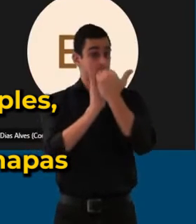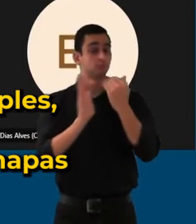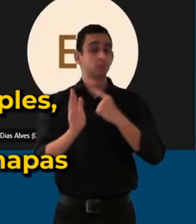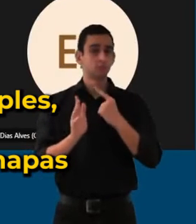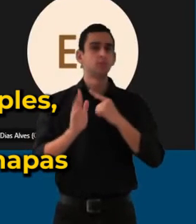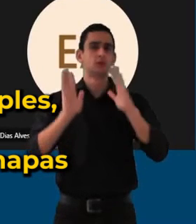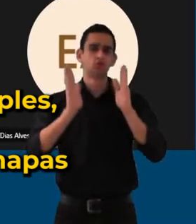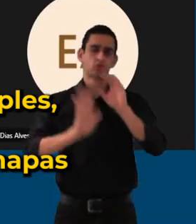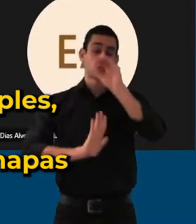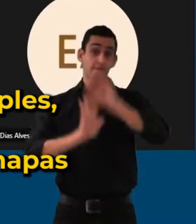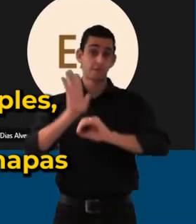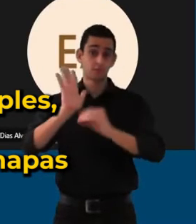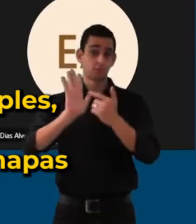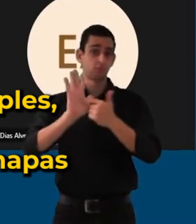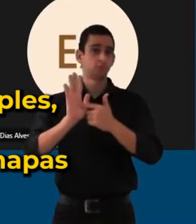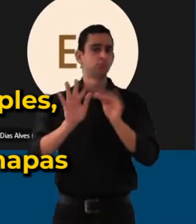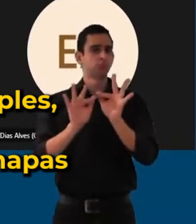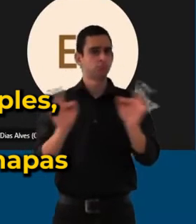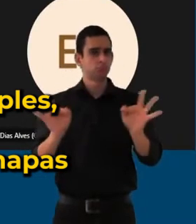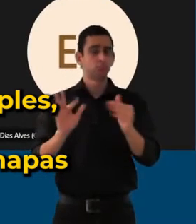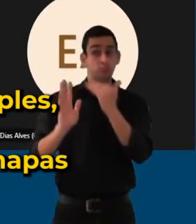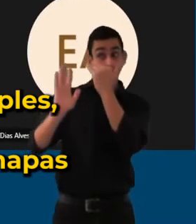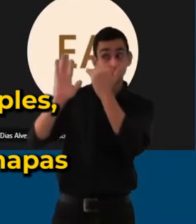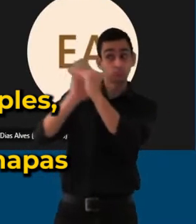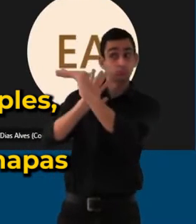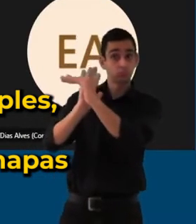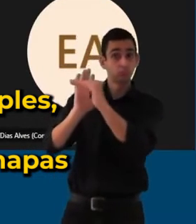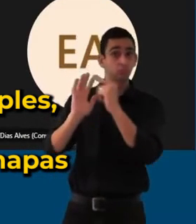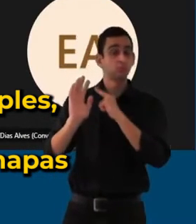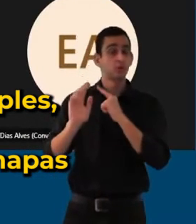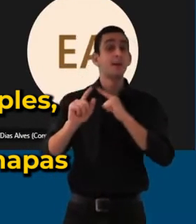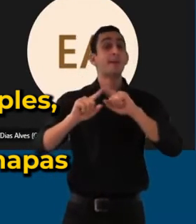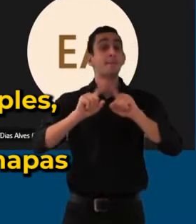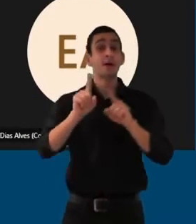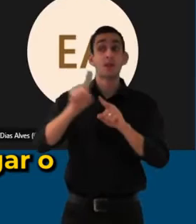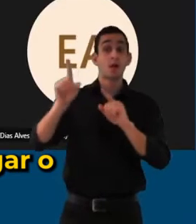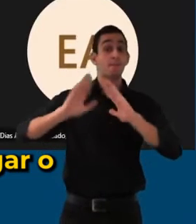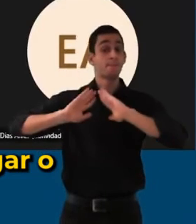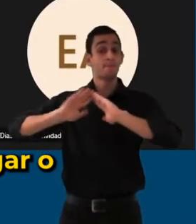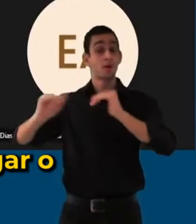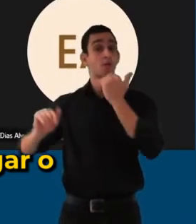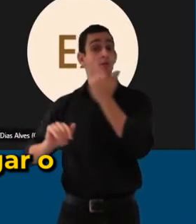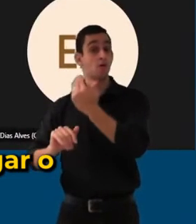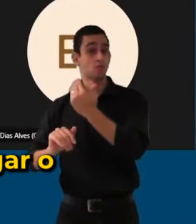ofício simples, informando isso, mas ele está pedindo detalhamento com mapas para isso. A